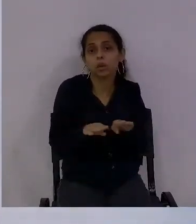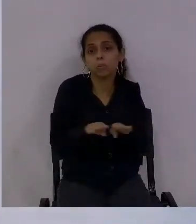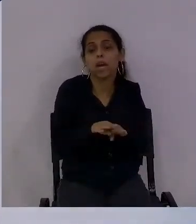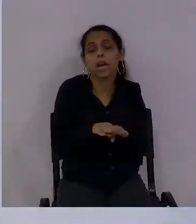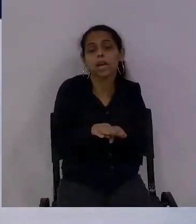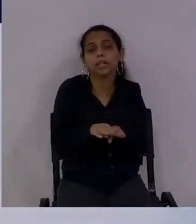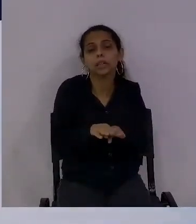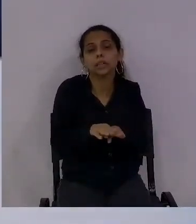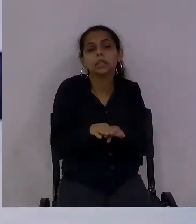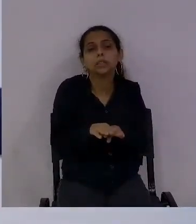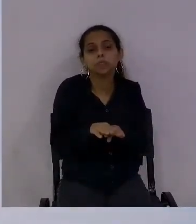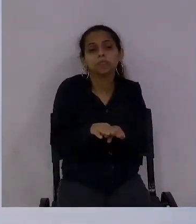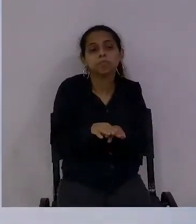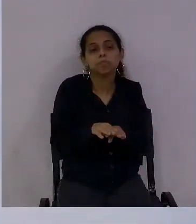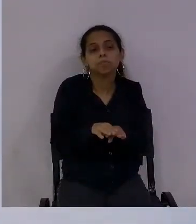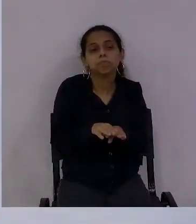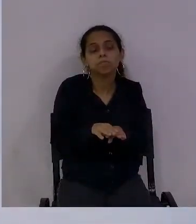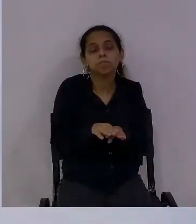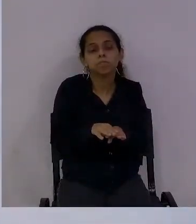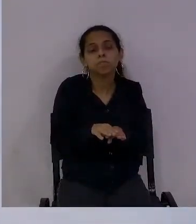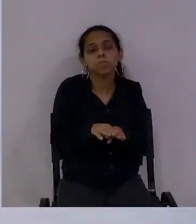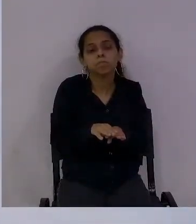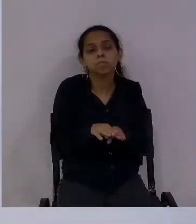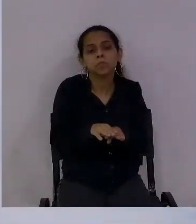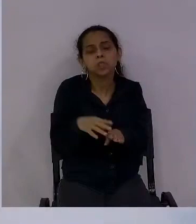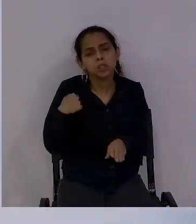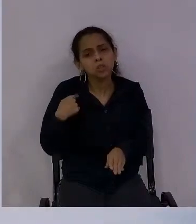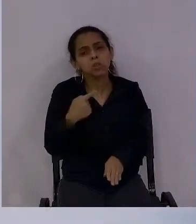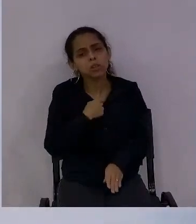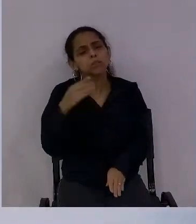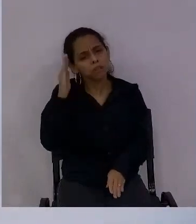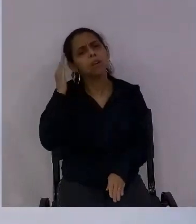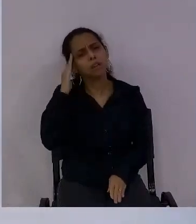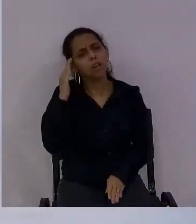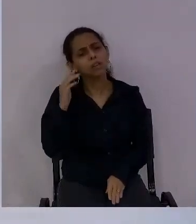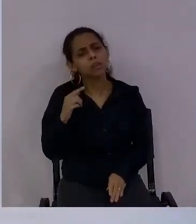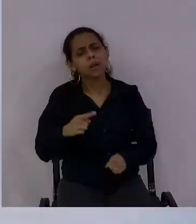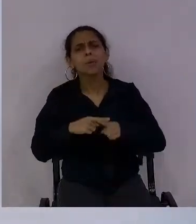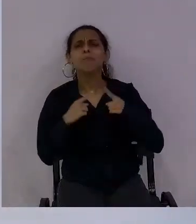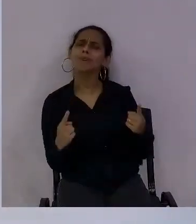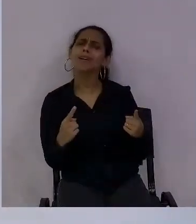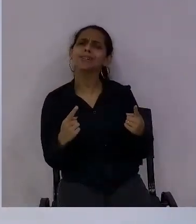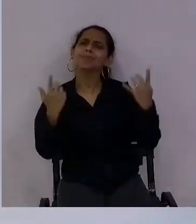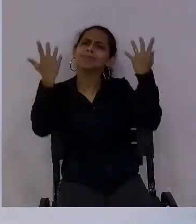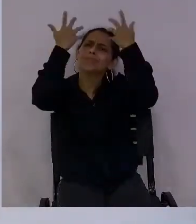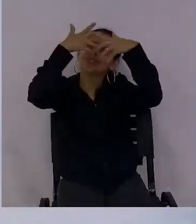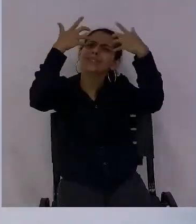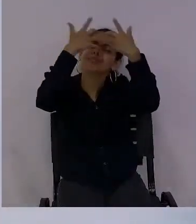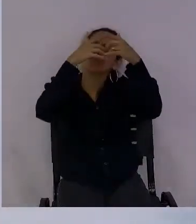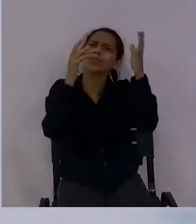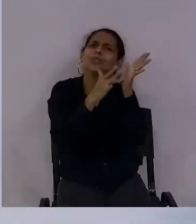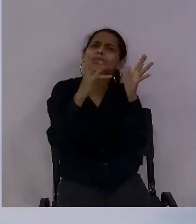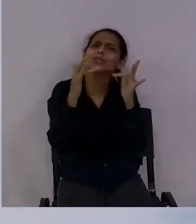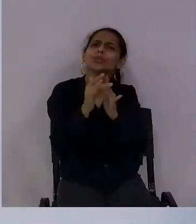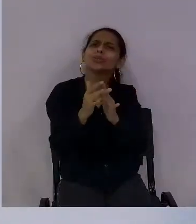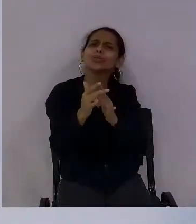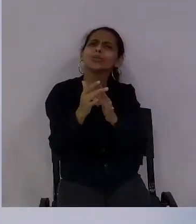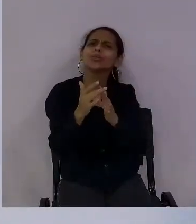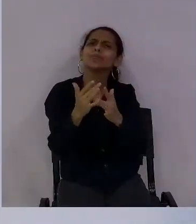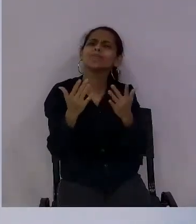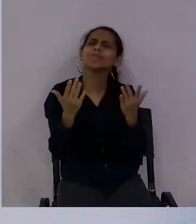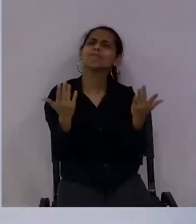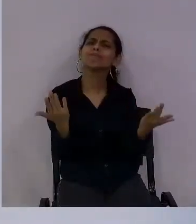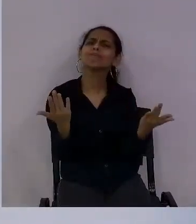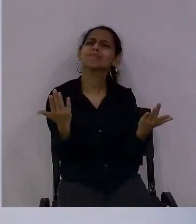remover, retirar a carne, o pecado. Para a gente isso faz sentido. Mas quando você pensa no Salvador, no Senhor Jesus Cristo,